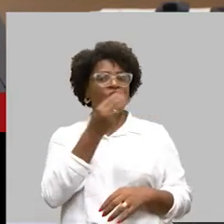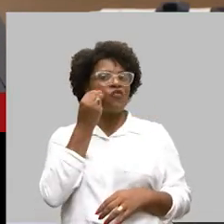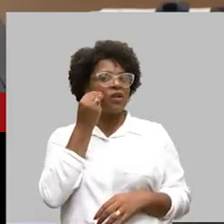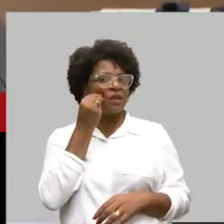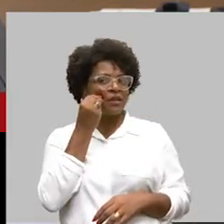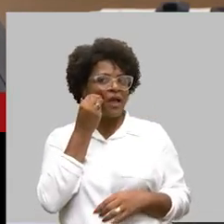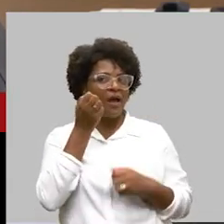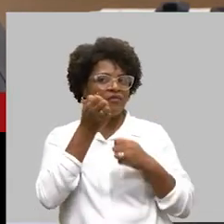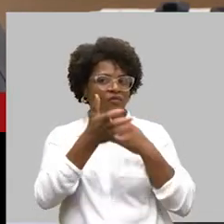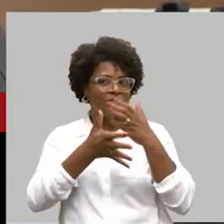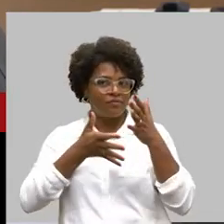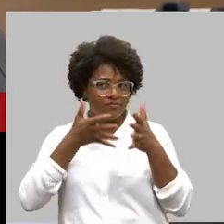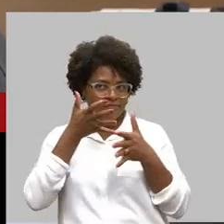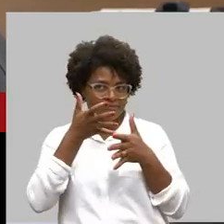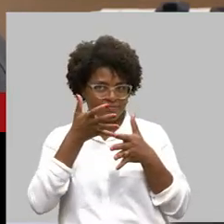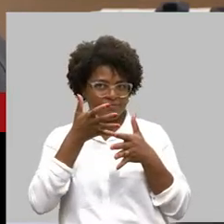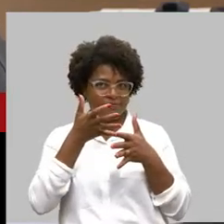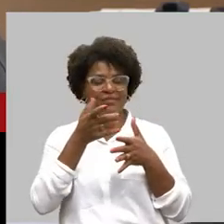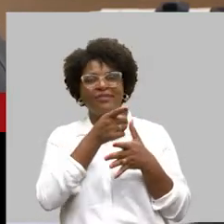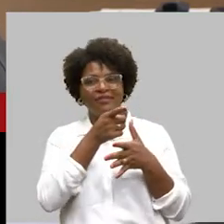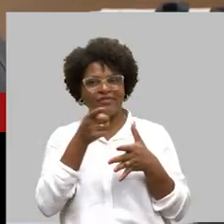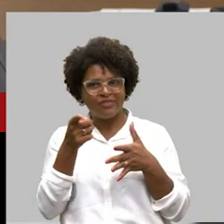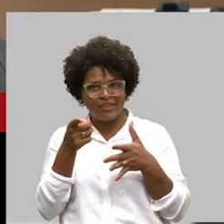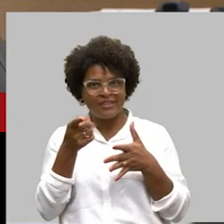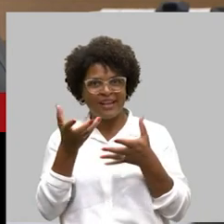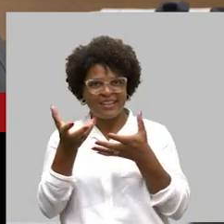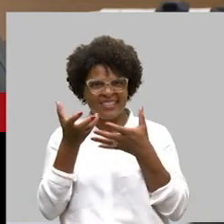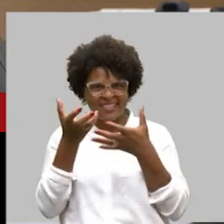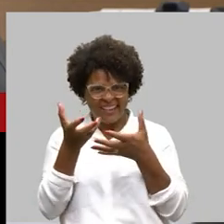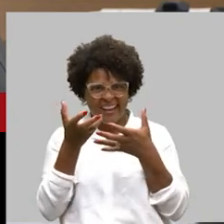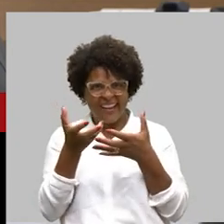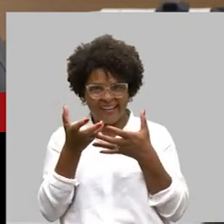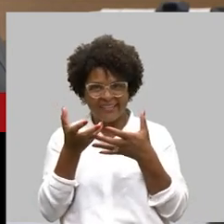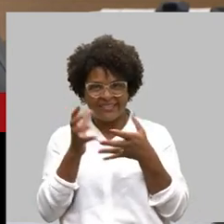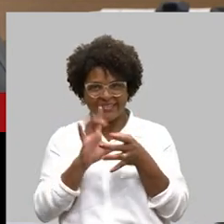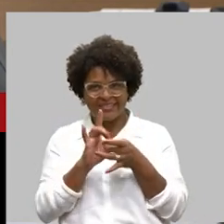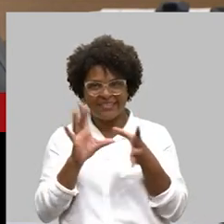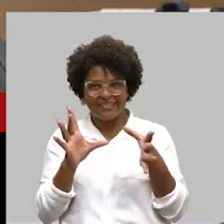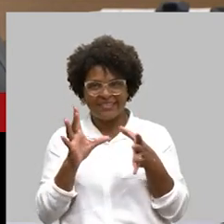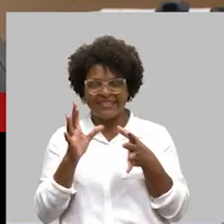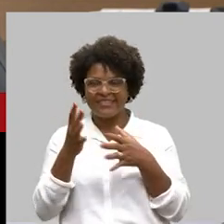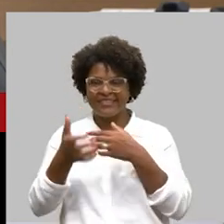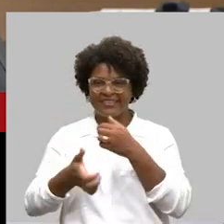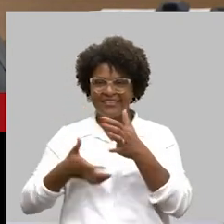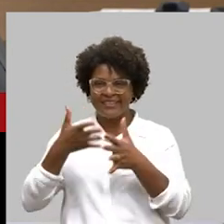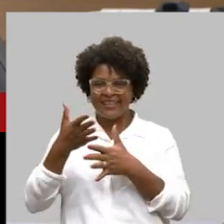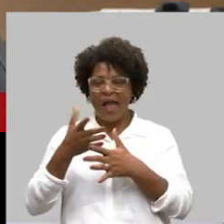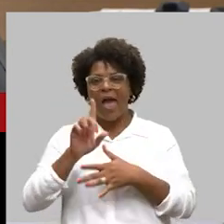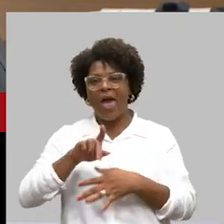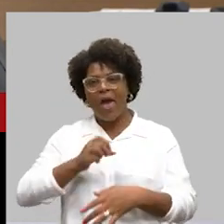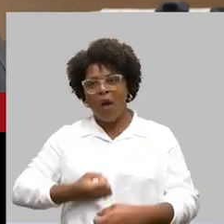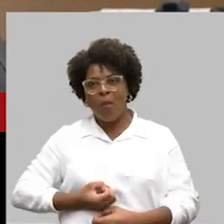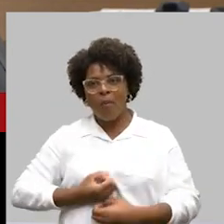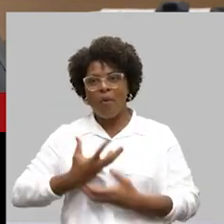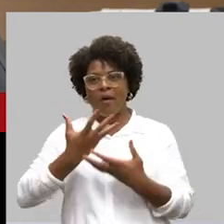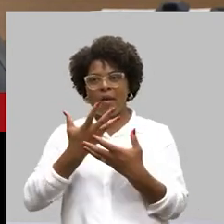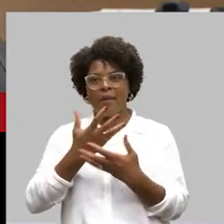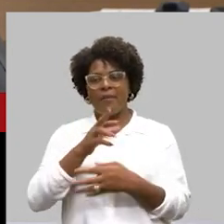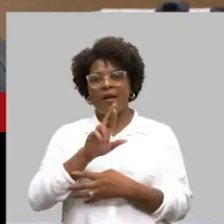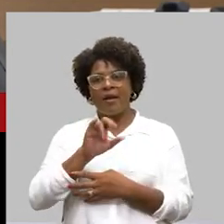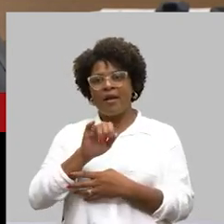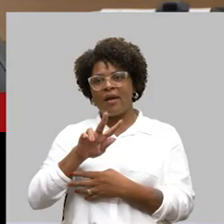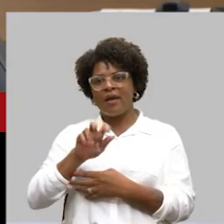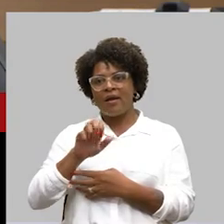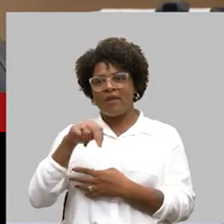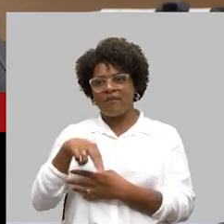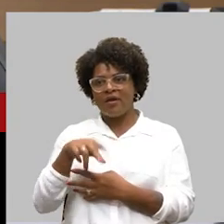vocês topam com os ouvidos generosos me permitir trazer esse poema bonito de Giovan dos Santos e vocês cantam